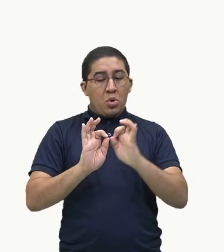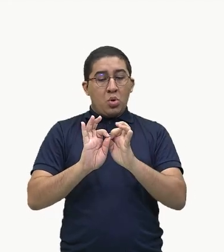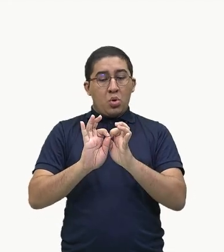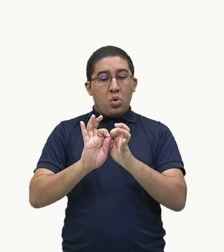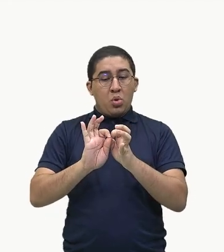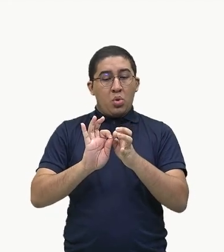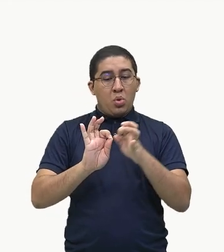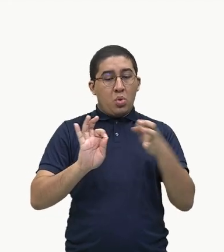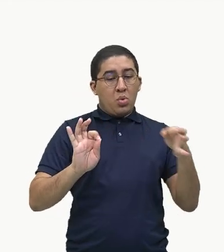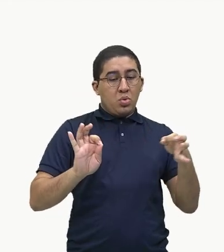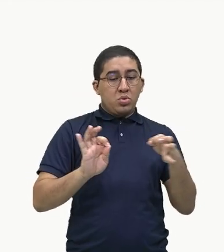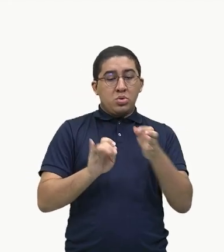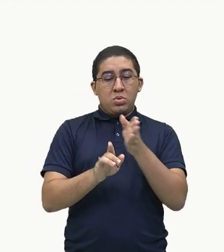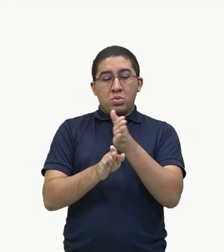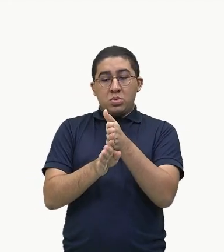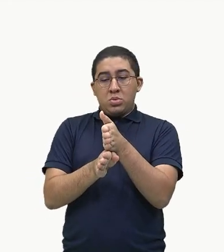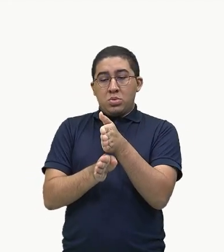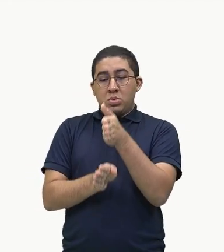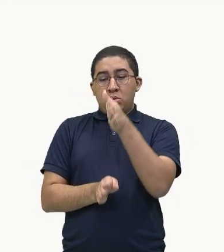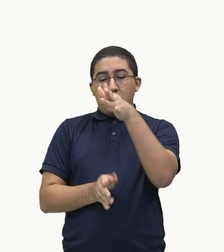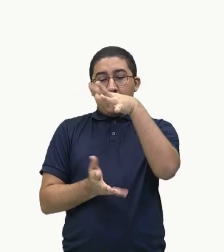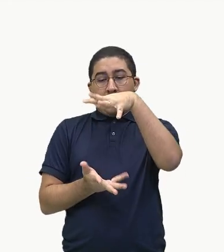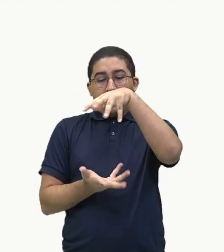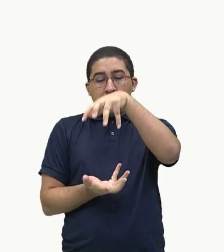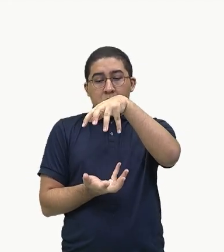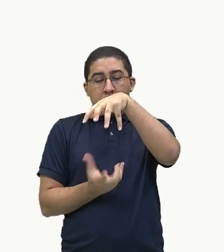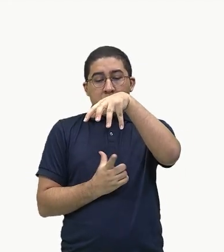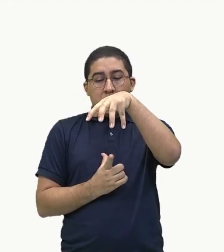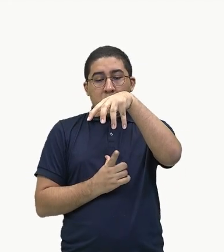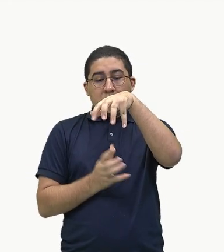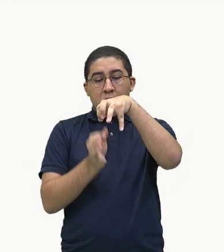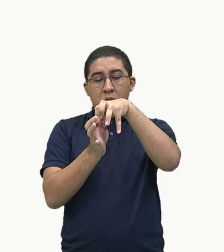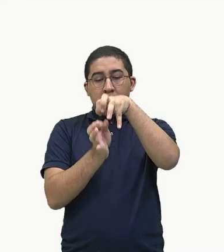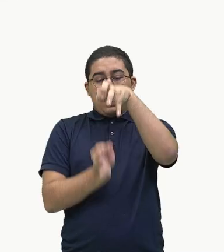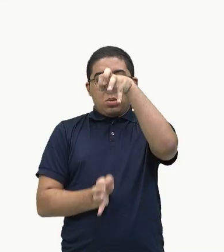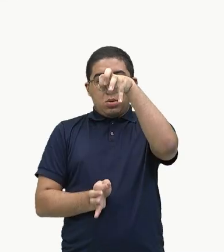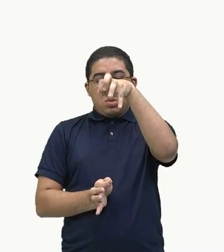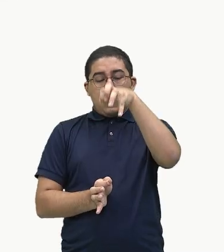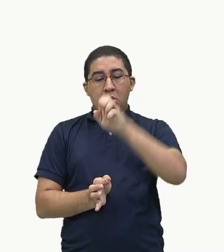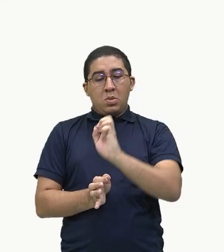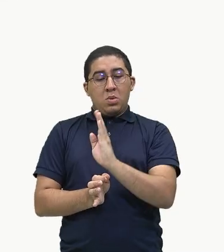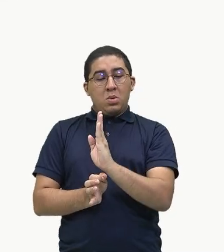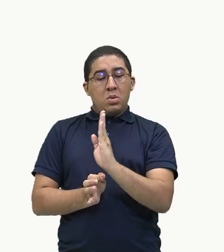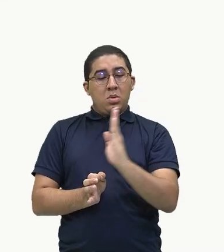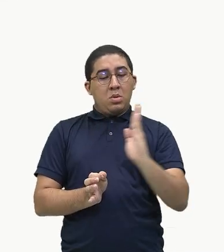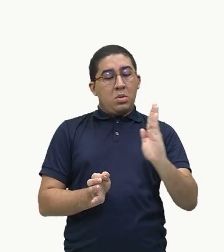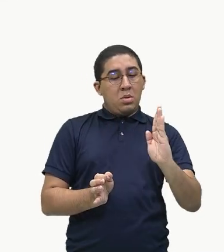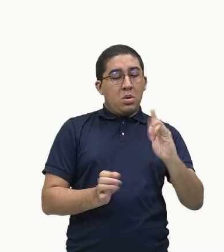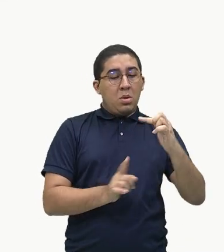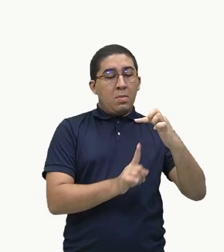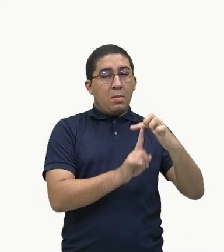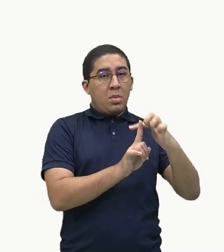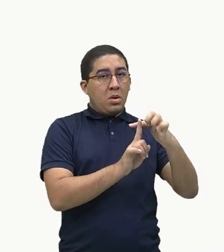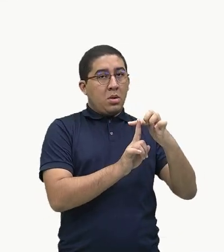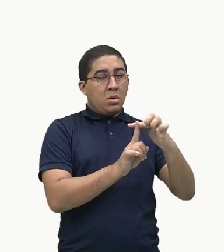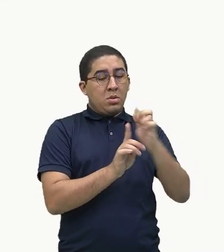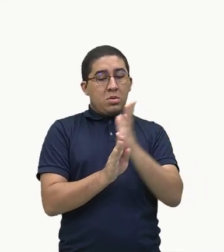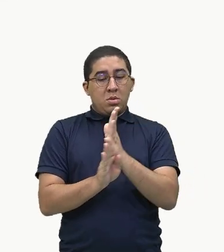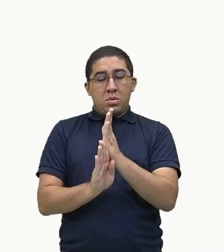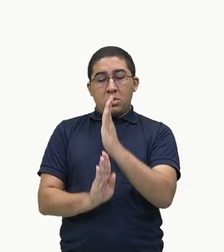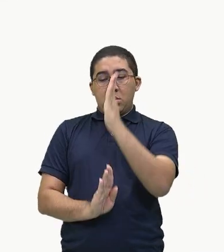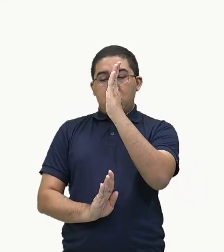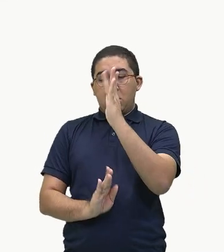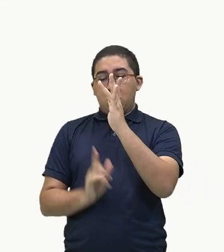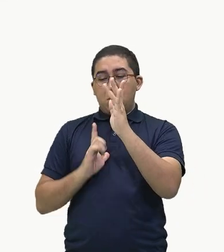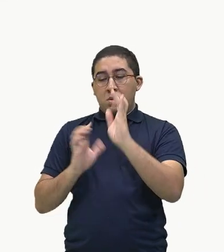os lugares que estão a leste de Greenwich, eles estão com as horas adiantadas. E os lugares que estão a oeste